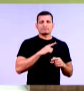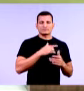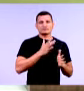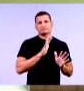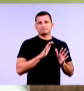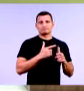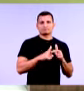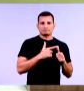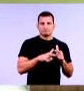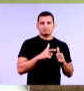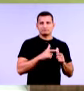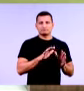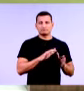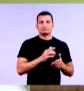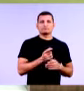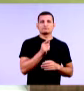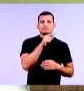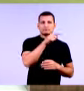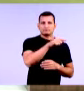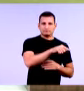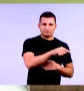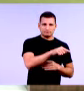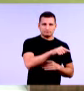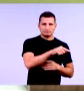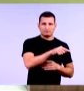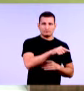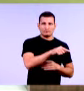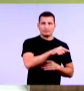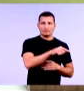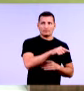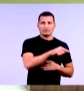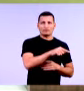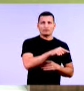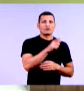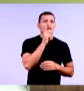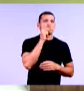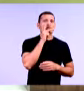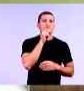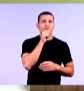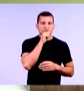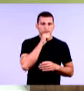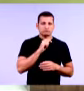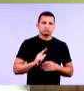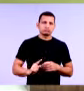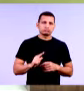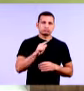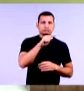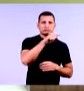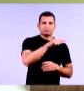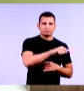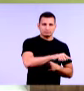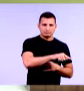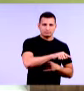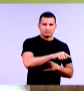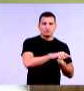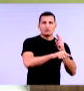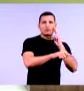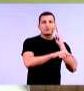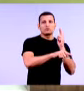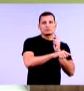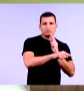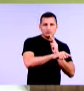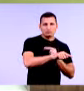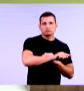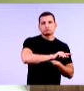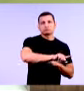problemas nisso aí. E nisso você passa primeiro pela infraestrutura de rede de Porto Velho, logo depois pela infraestrutura de rede de Rondônia,